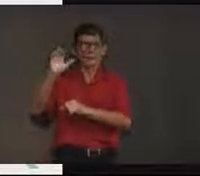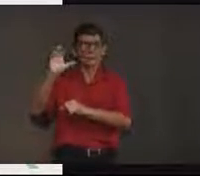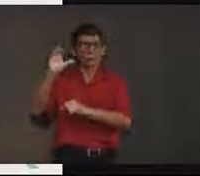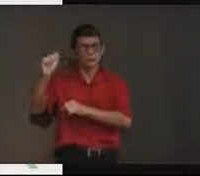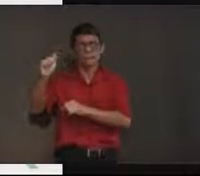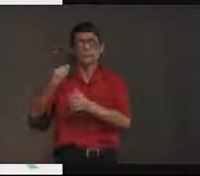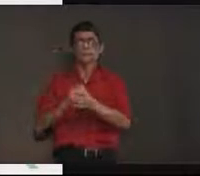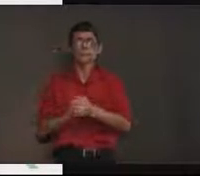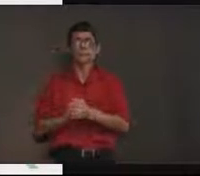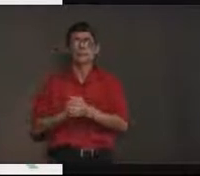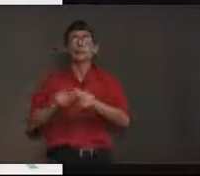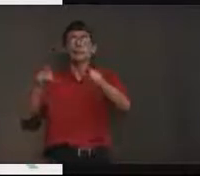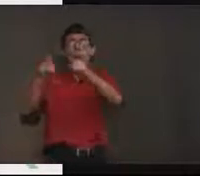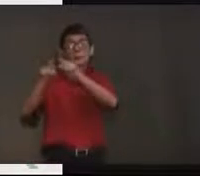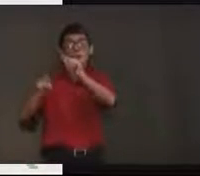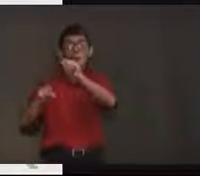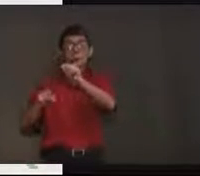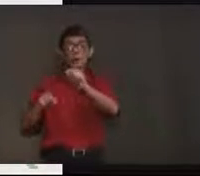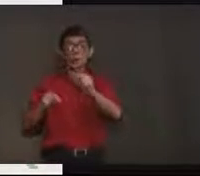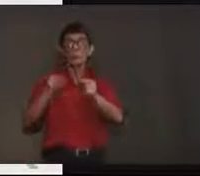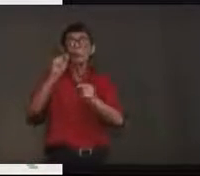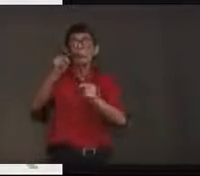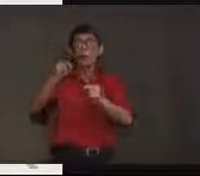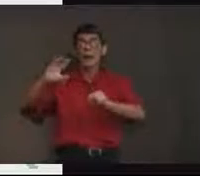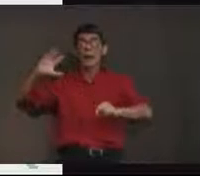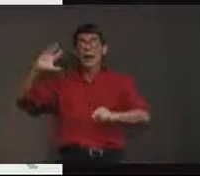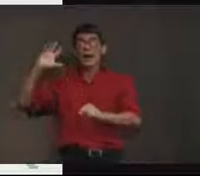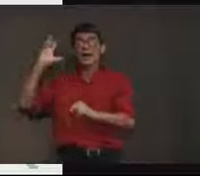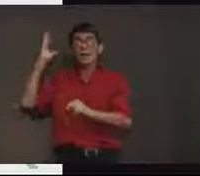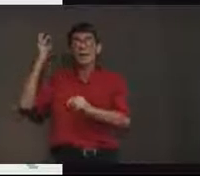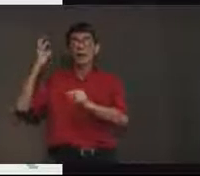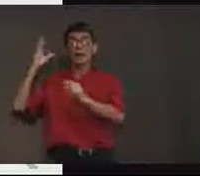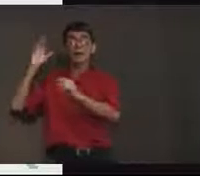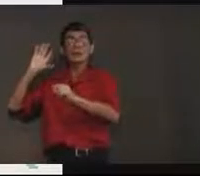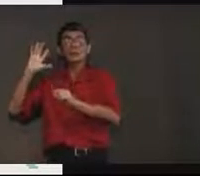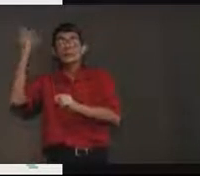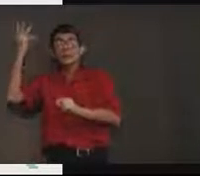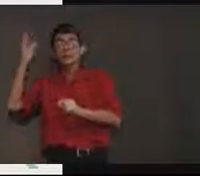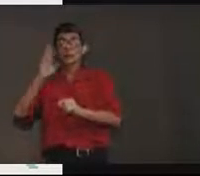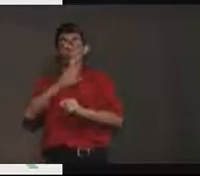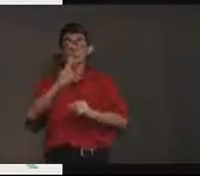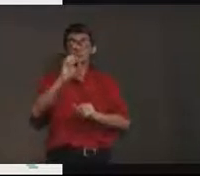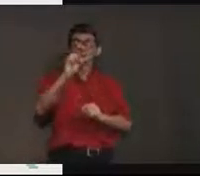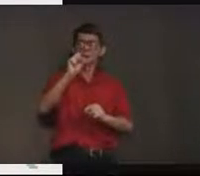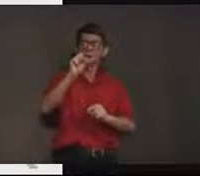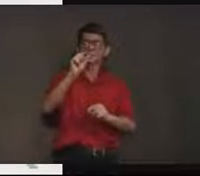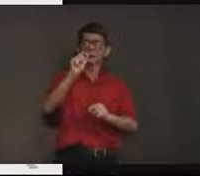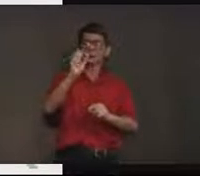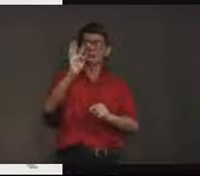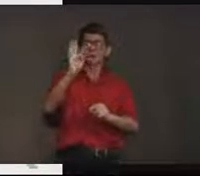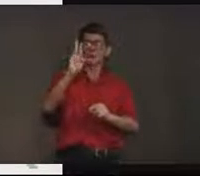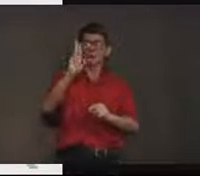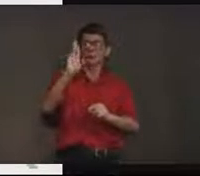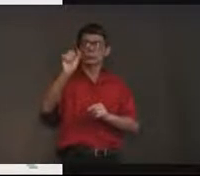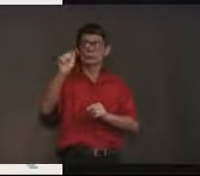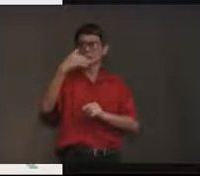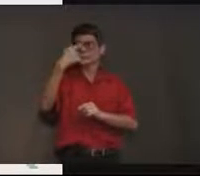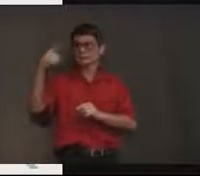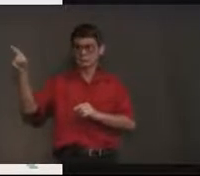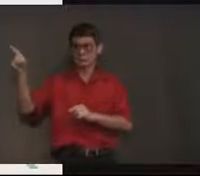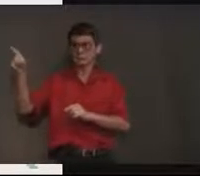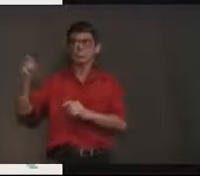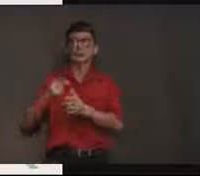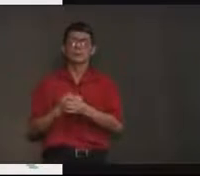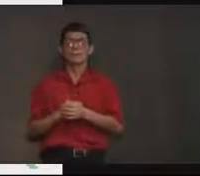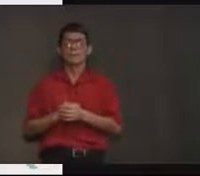também o efeito de saturação do Meio para sólidos de cristais fotorrefrativa eu vou falar desses problemas depois é